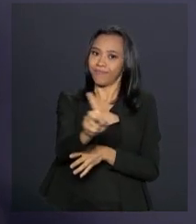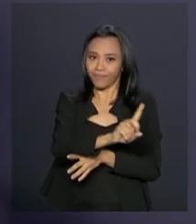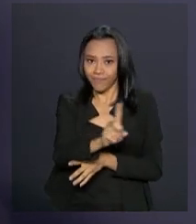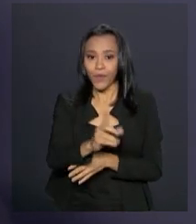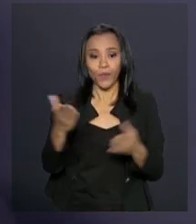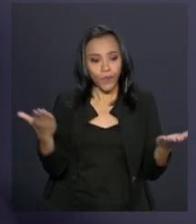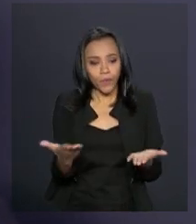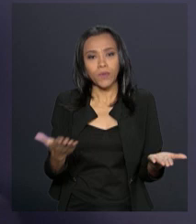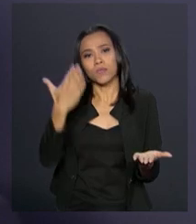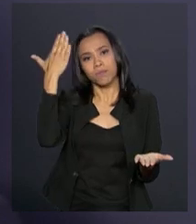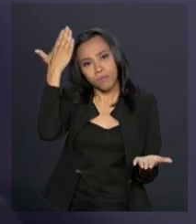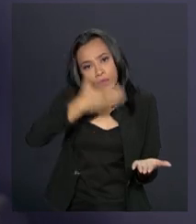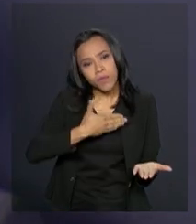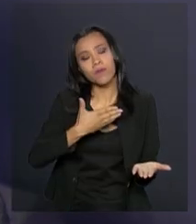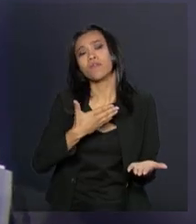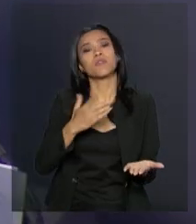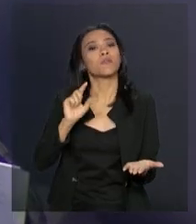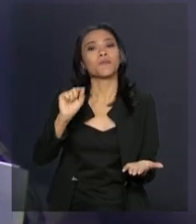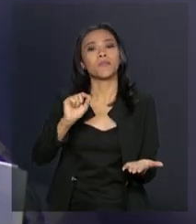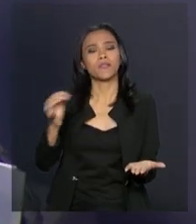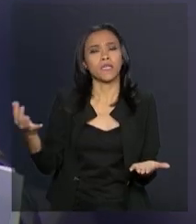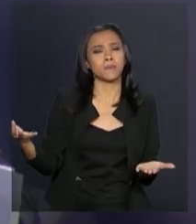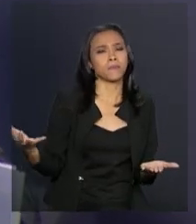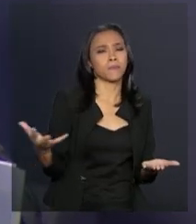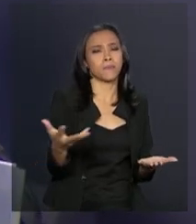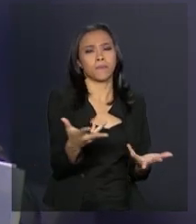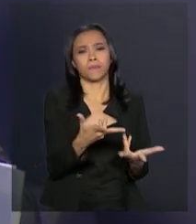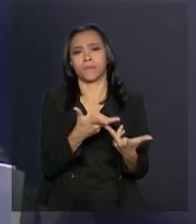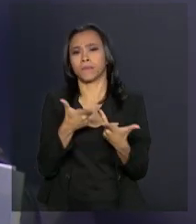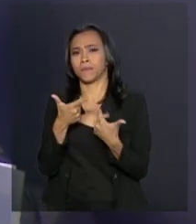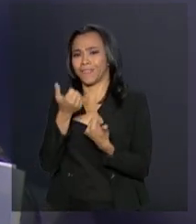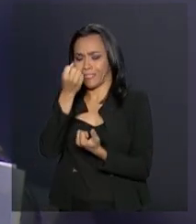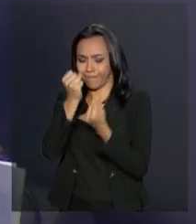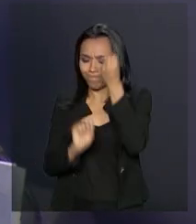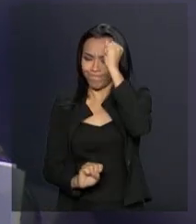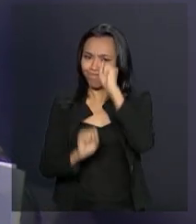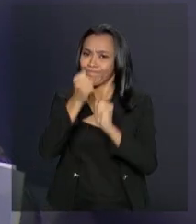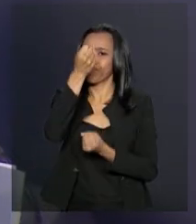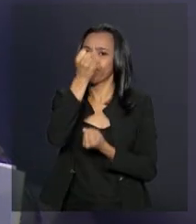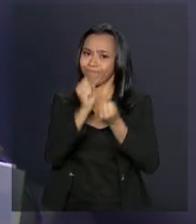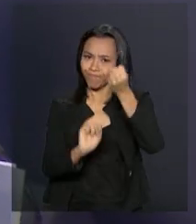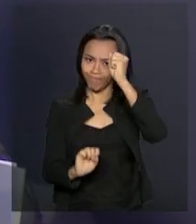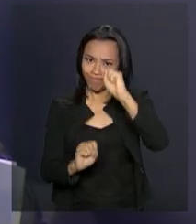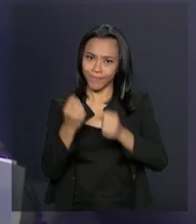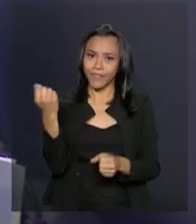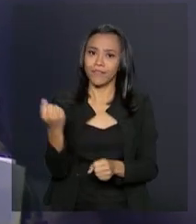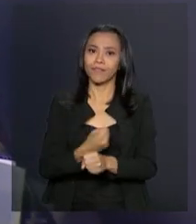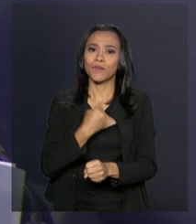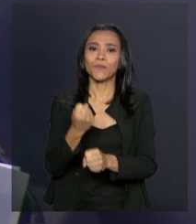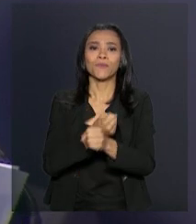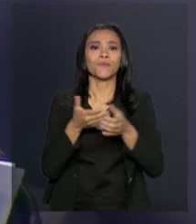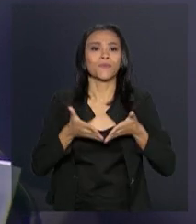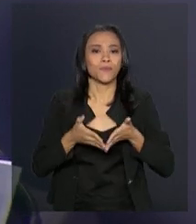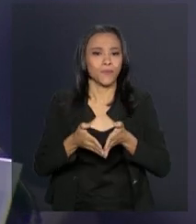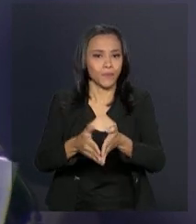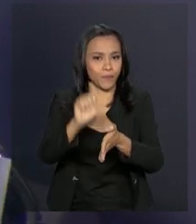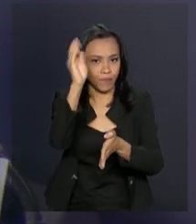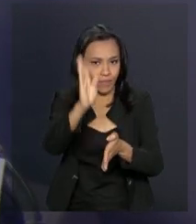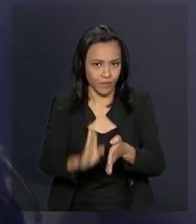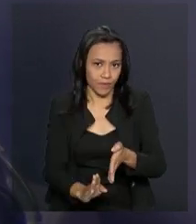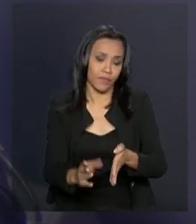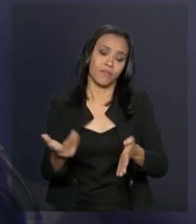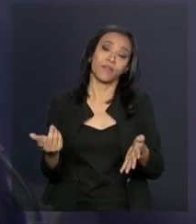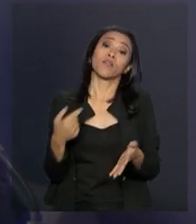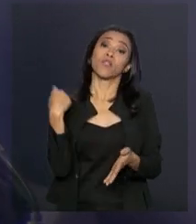renovada da excelência de nossa indústria naval estamos mostrando que juntos nós